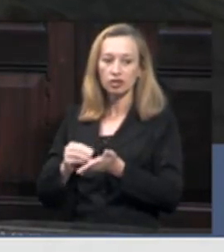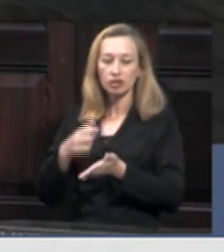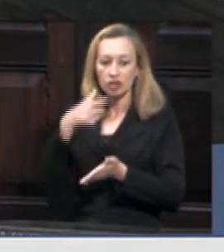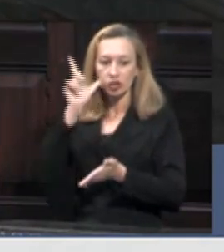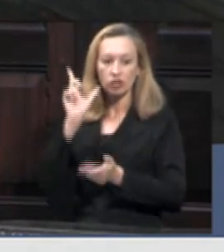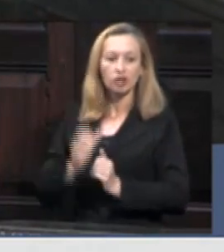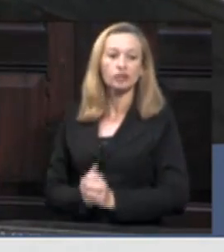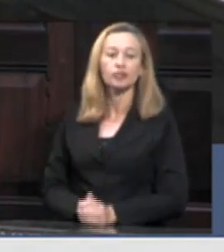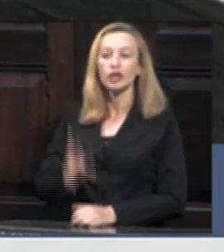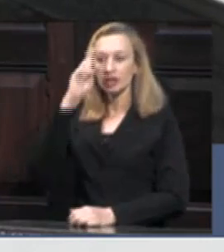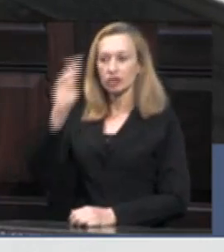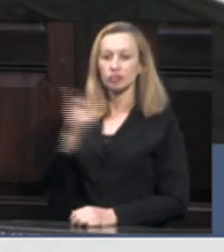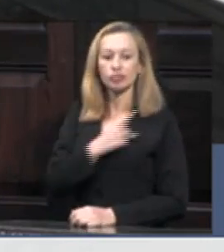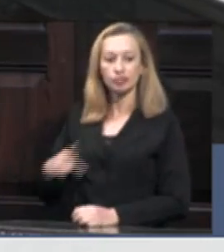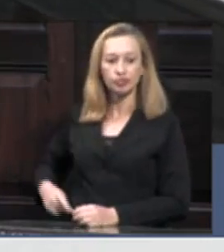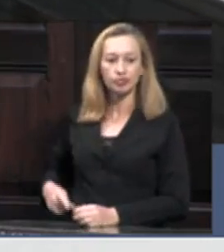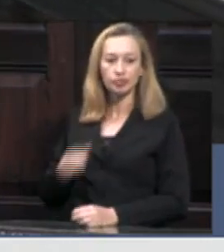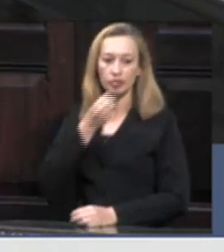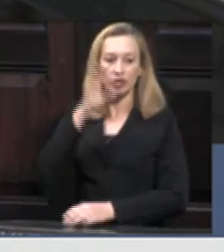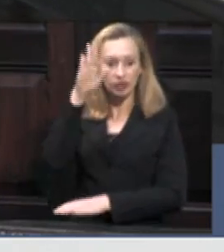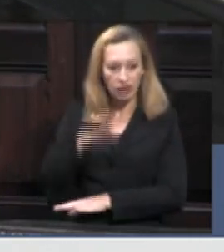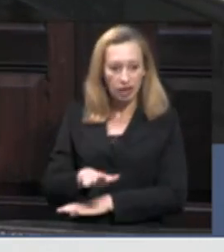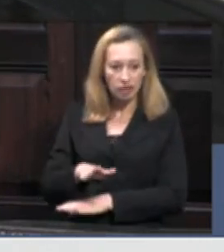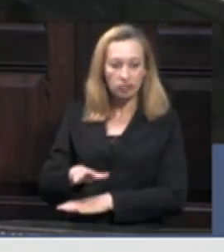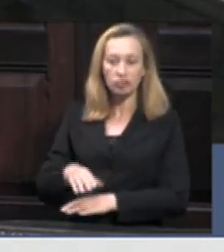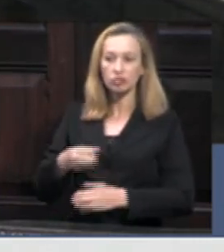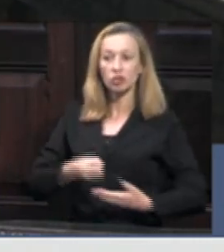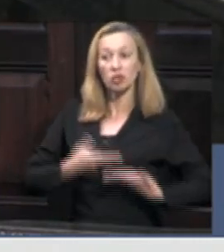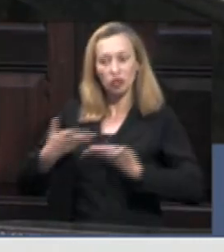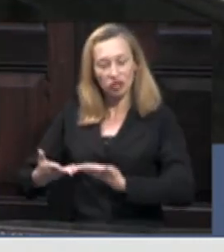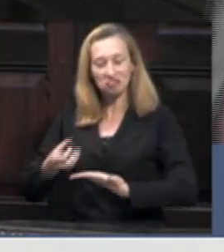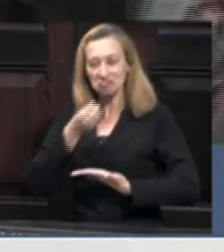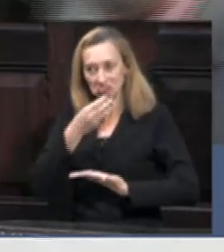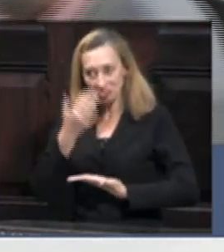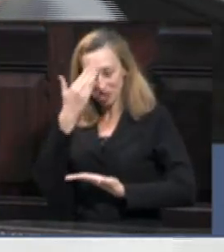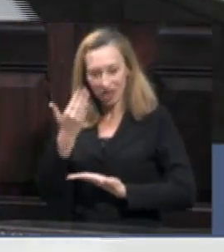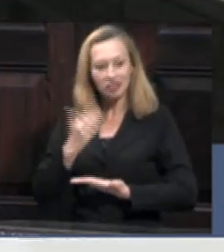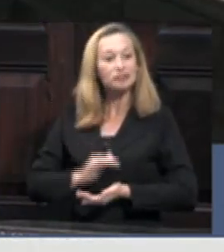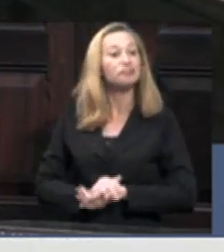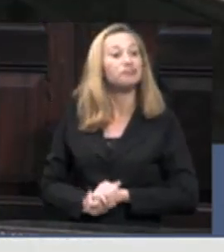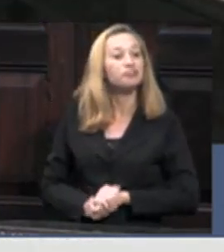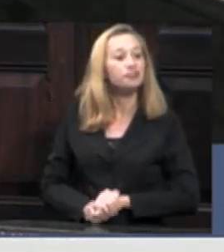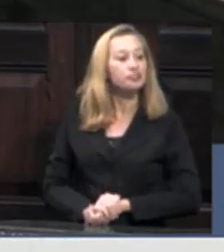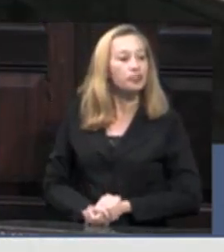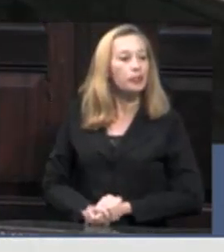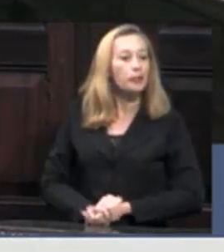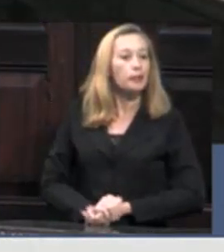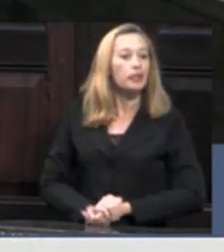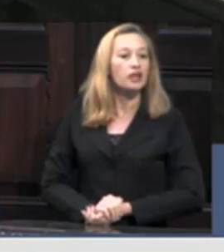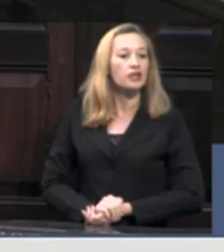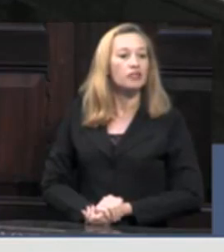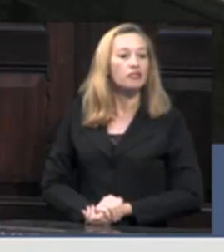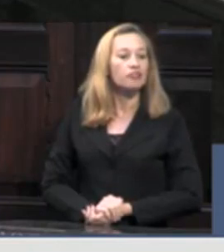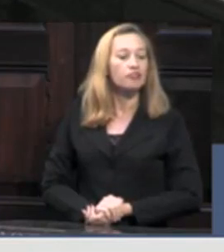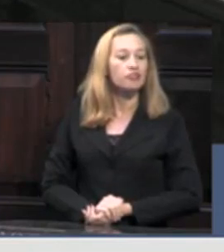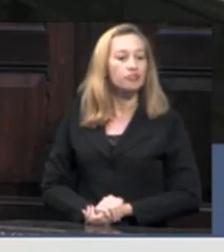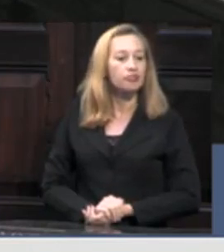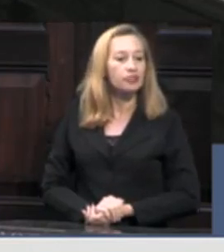Senhor presidente, boa tarde. Seu convite é uma ordem. Eu estou aqui para colaborar.